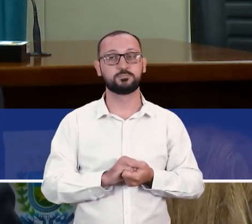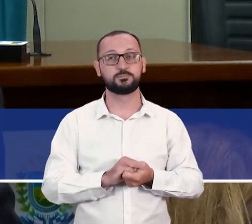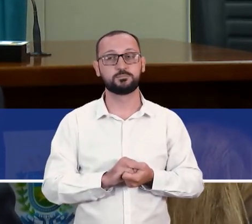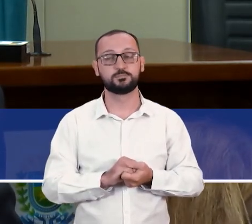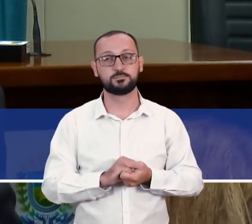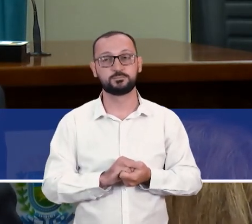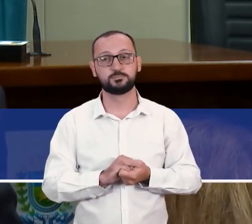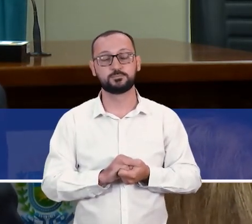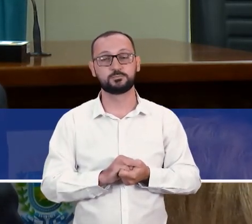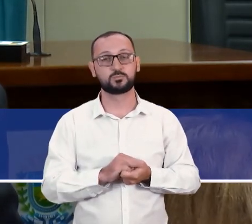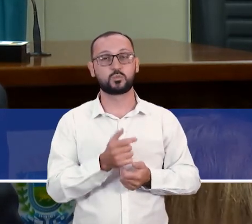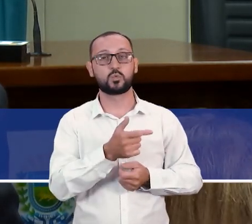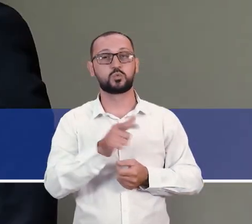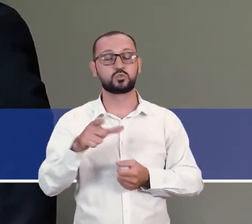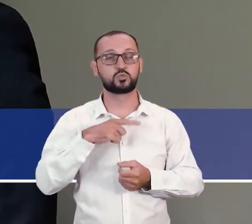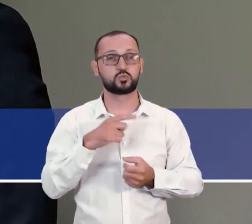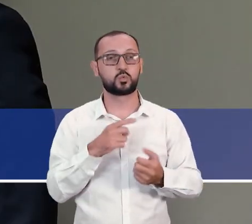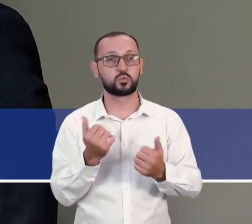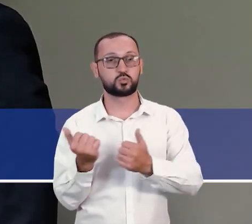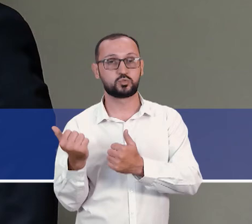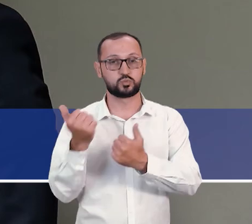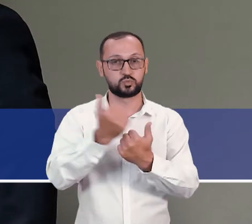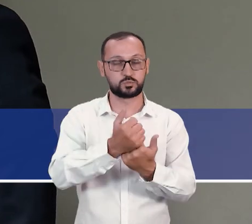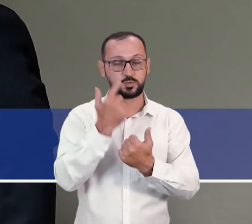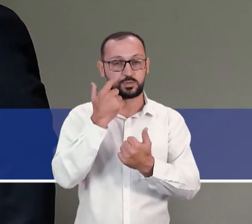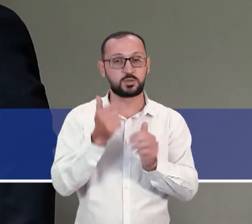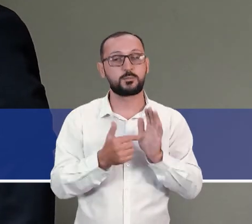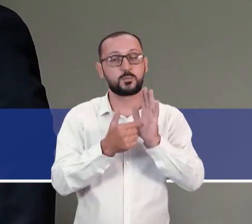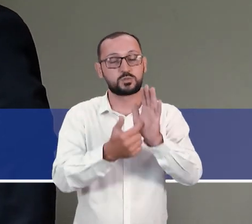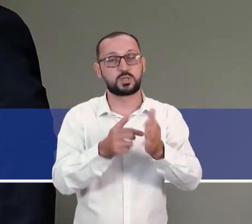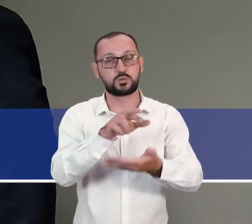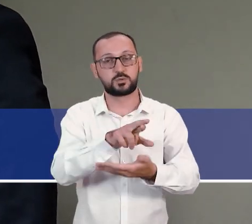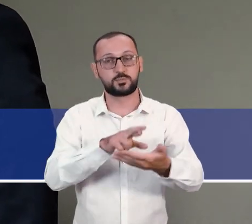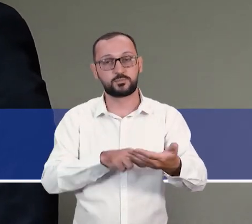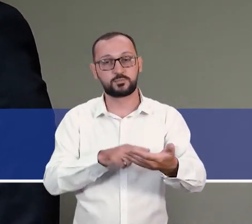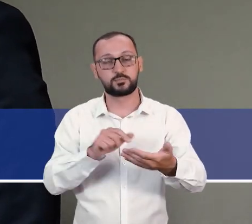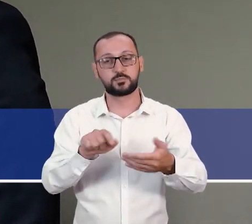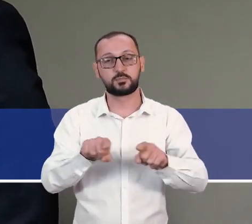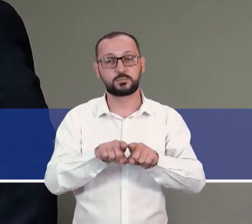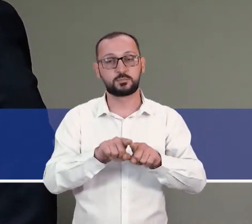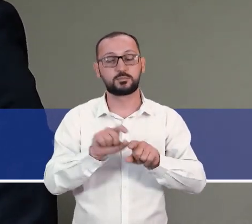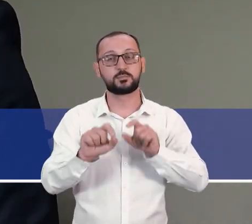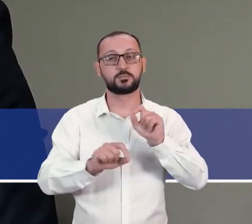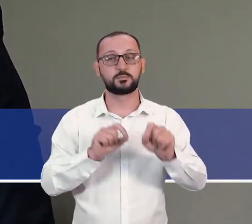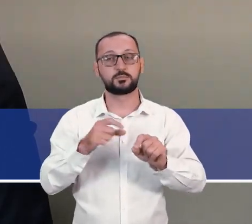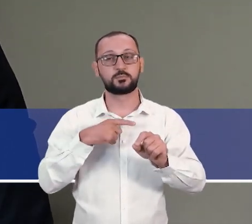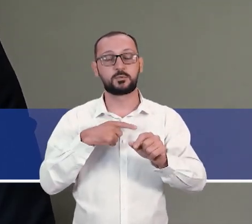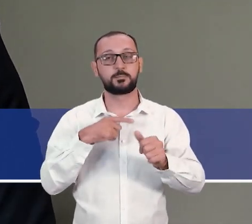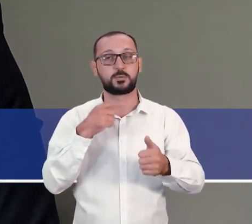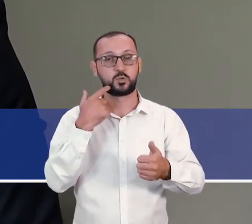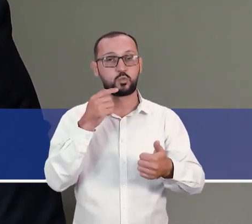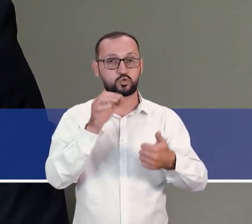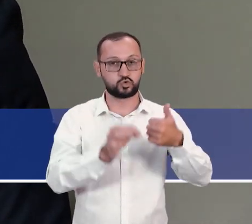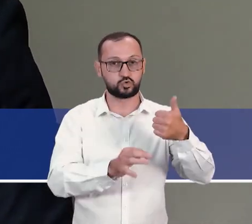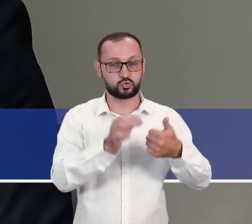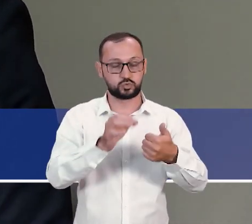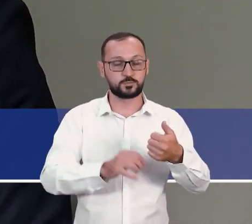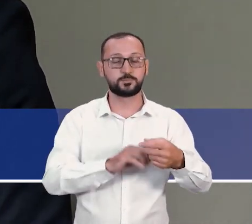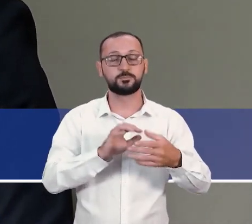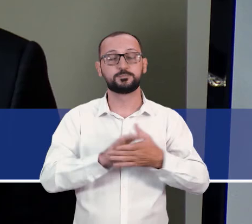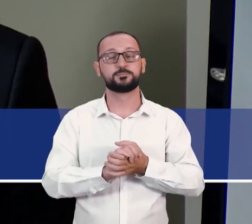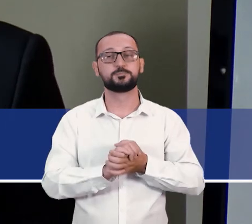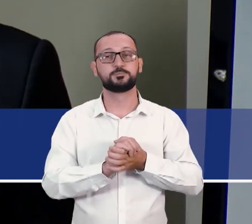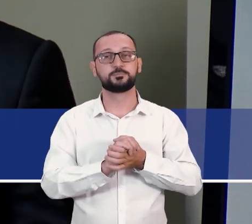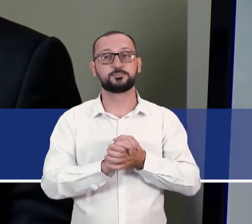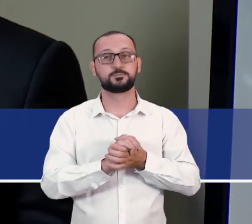46,55% da receita corrente líquida. Os demais representantes dos poderes que demonstraram os relatórios foram Luiz Divino Mociaro, pelo Tribunal de